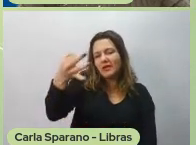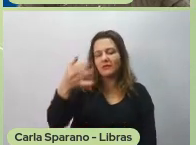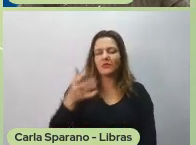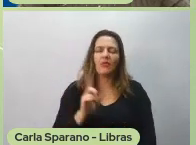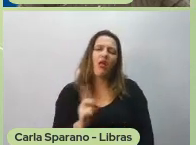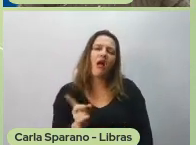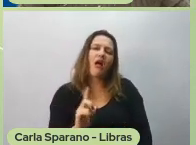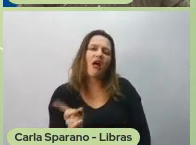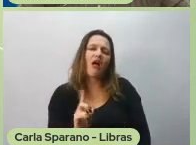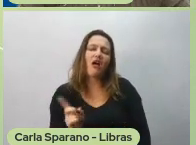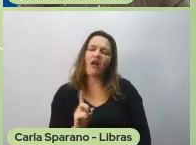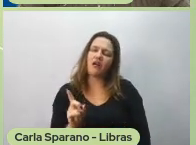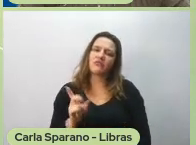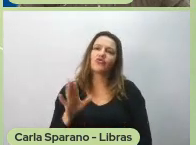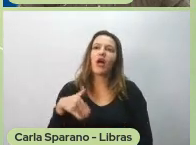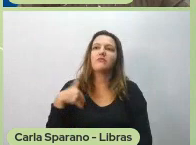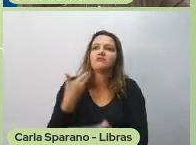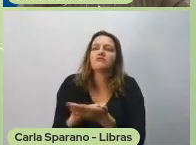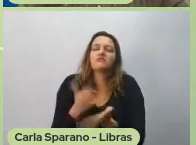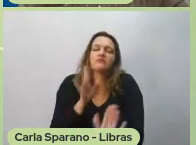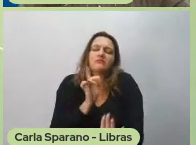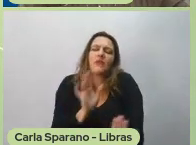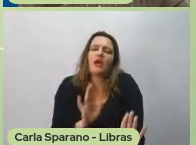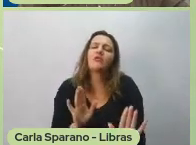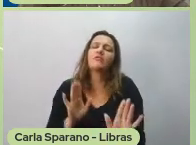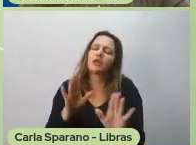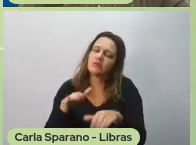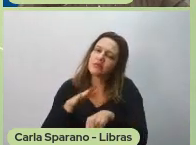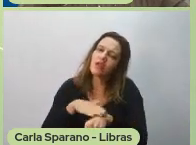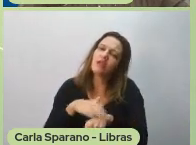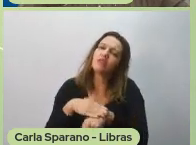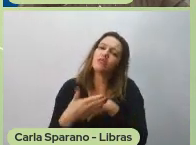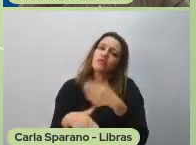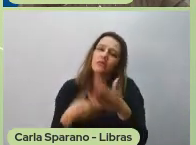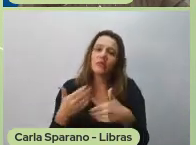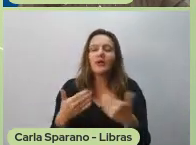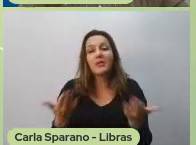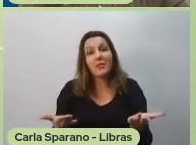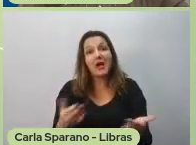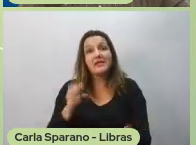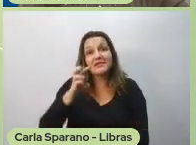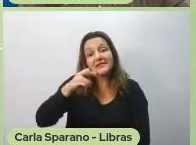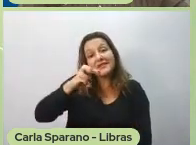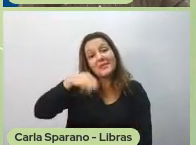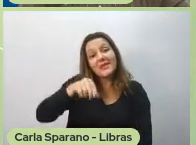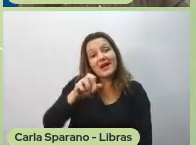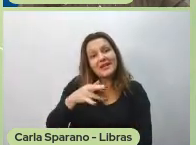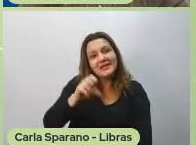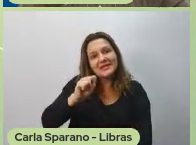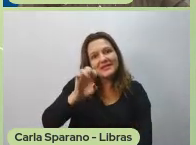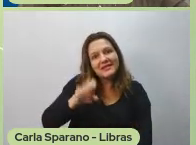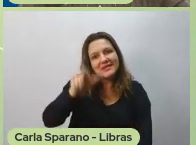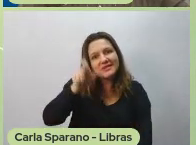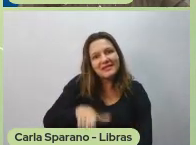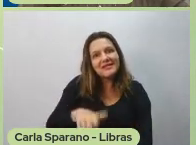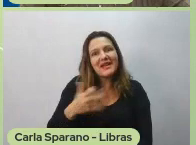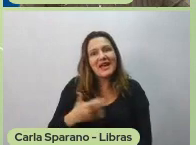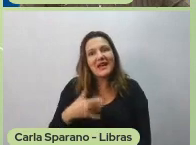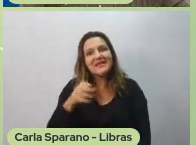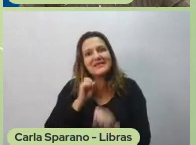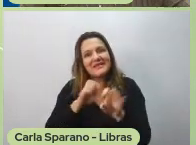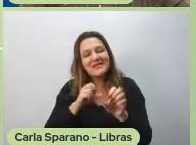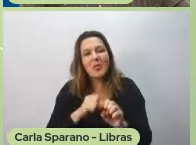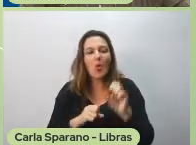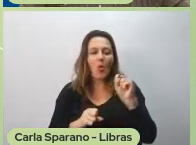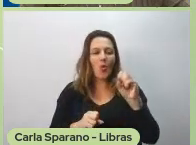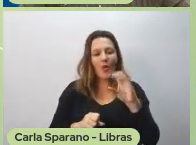primeira pergunta. E acho que a gente vai demorar um tempo, mas se depender da Marise e do que ela ensinou para a gente hoje, é 88. Então, a